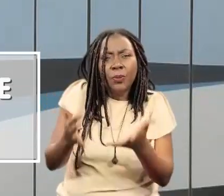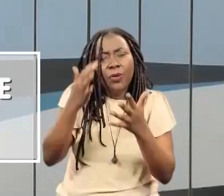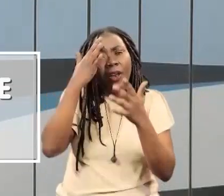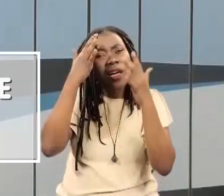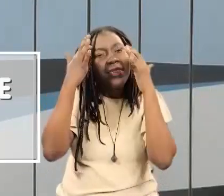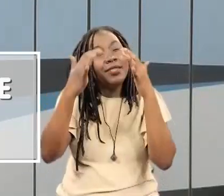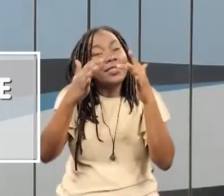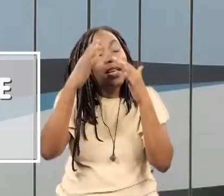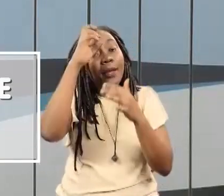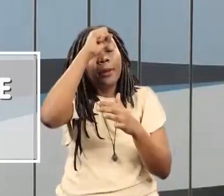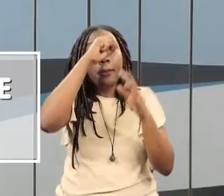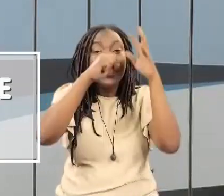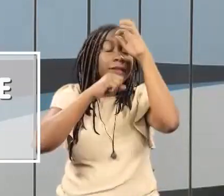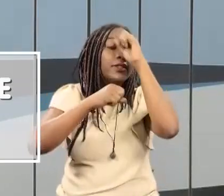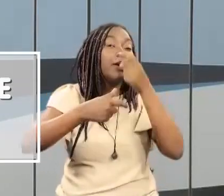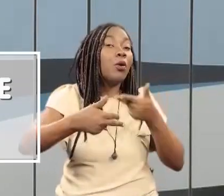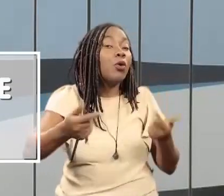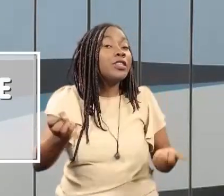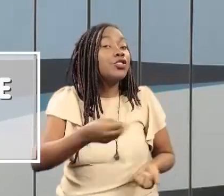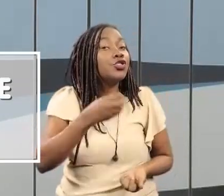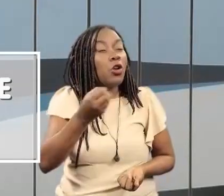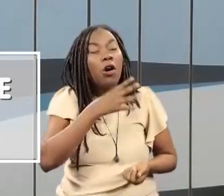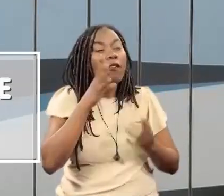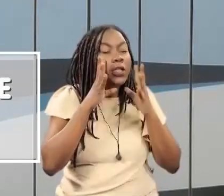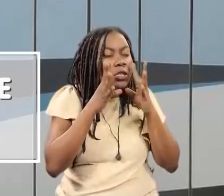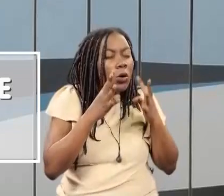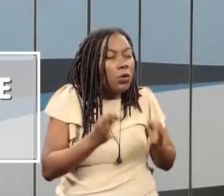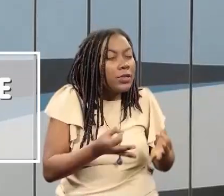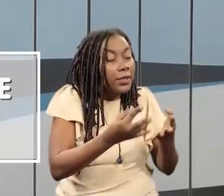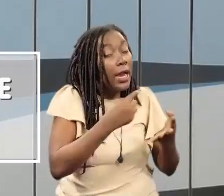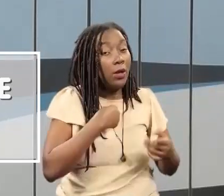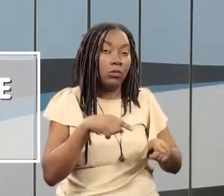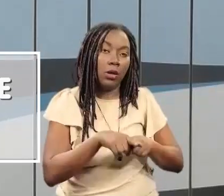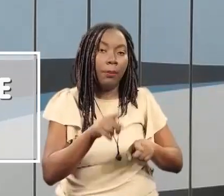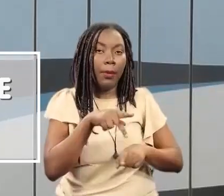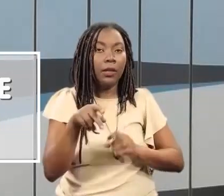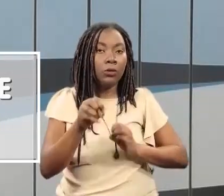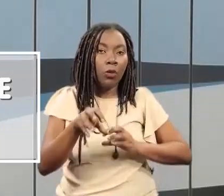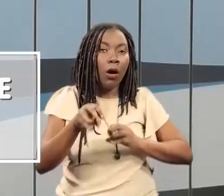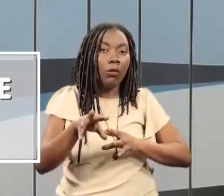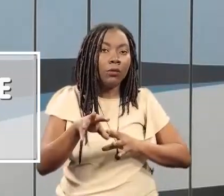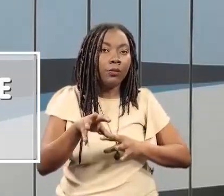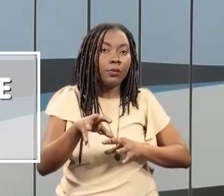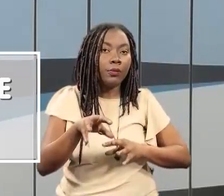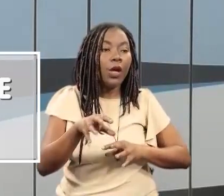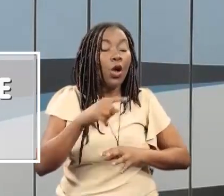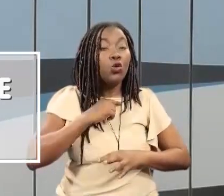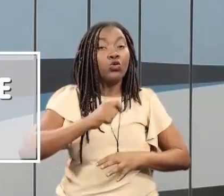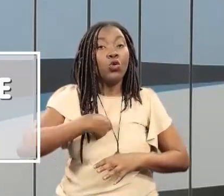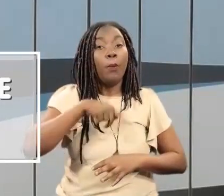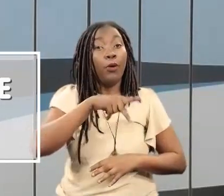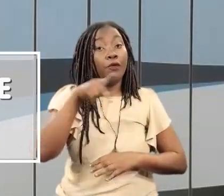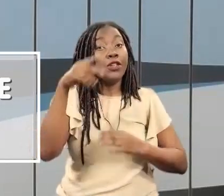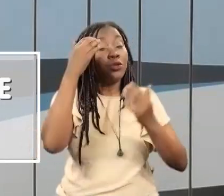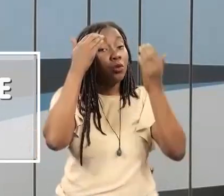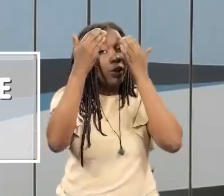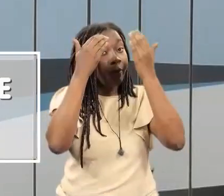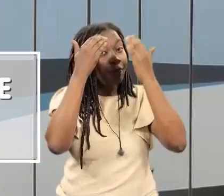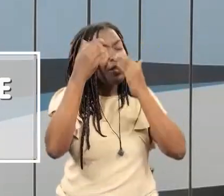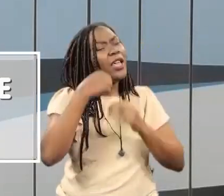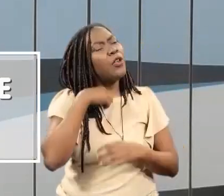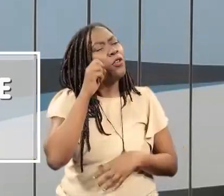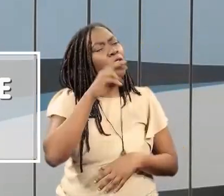a aprender coisas novas, a se concentrar. Eu também dou aulas, né? Eu também sou professora de psicologia. O que eu